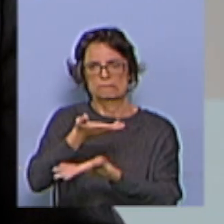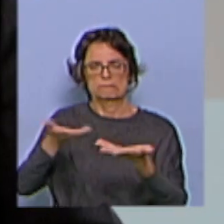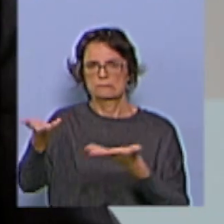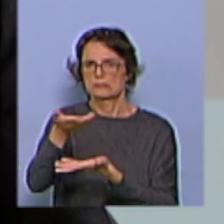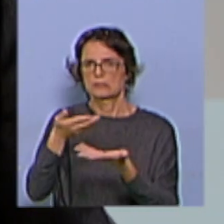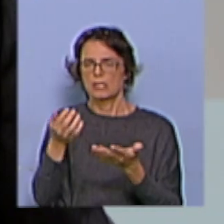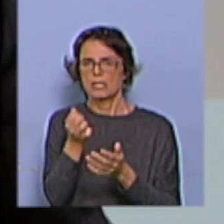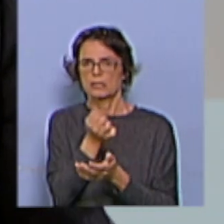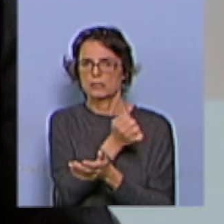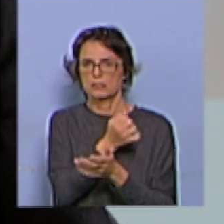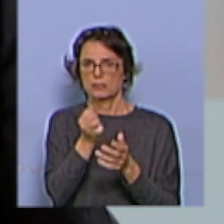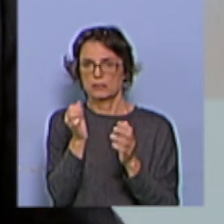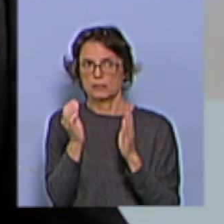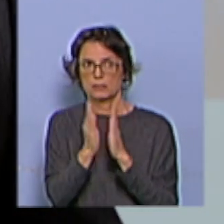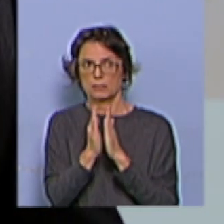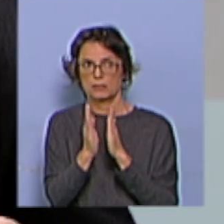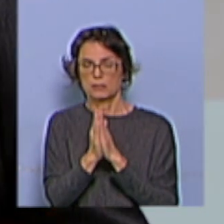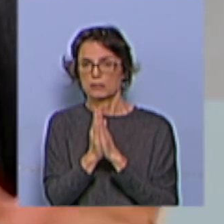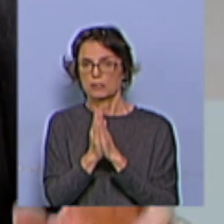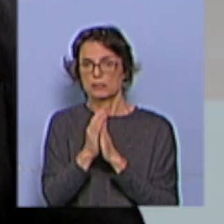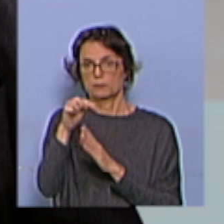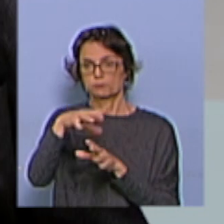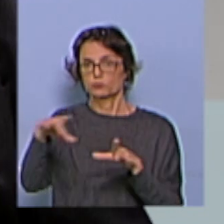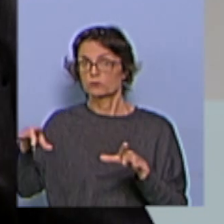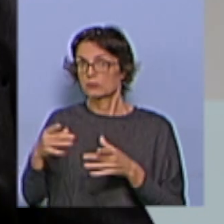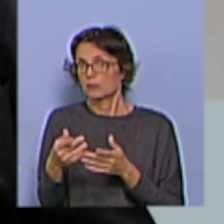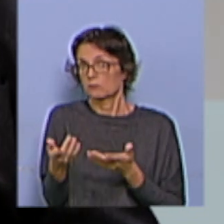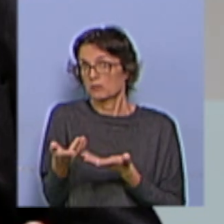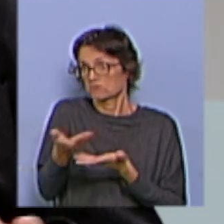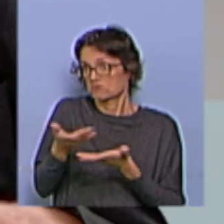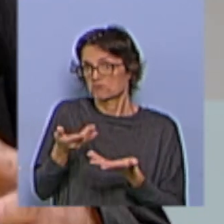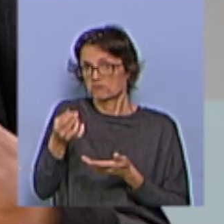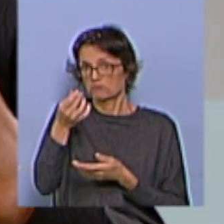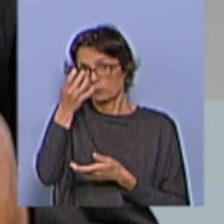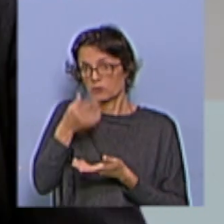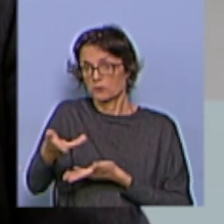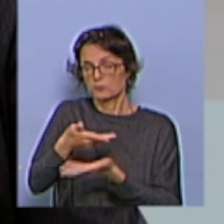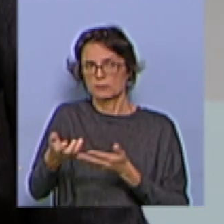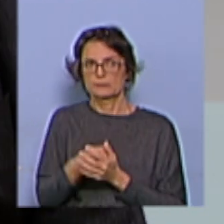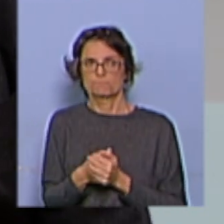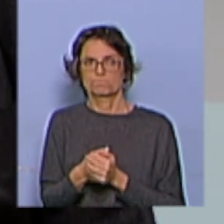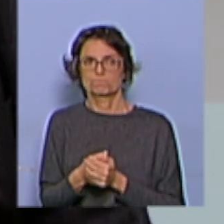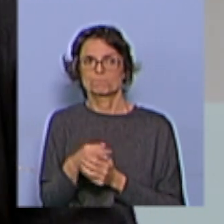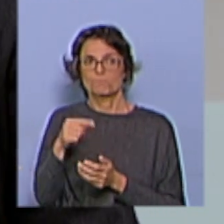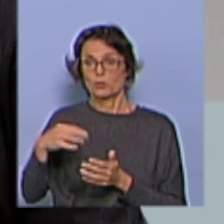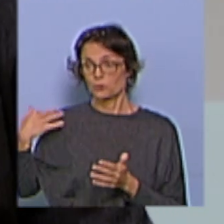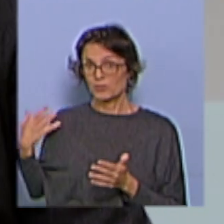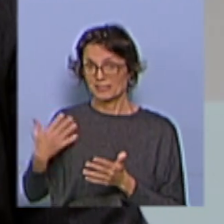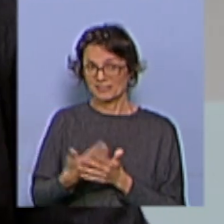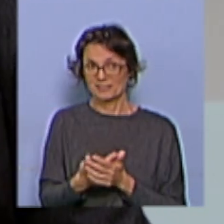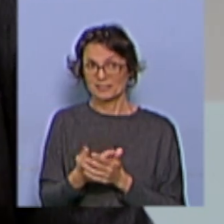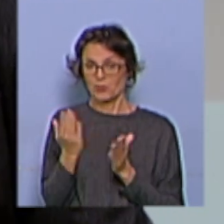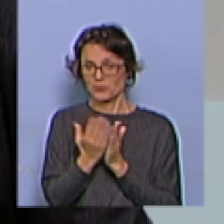temas, esta situação? Eu durante este tempo fiz 2 estudos, um através do